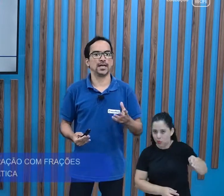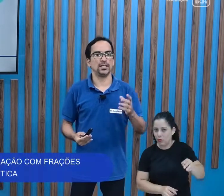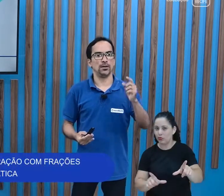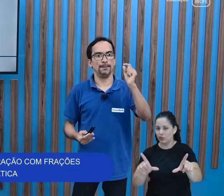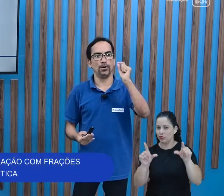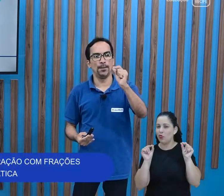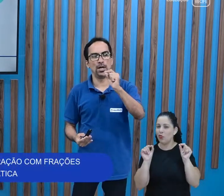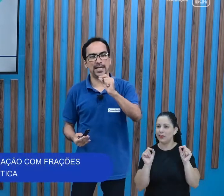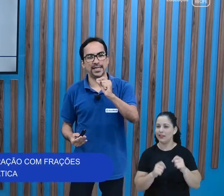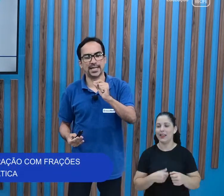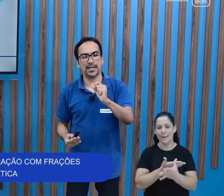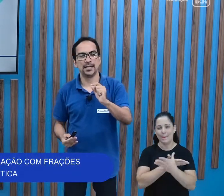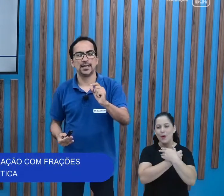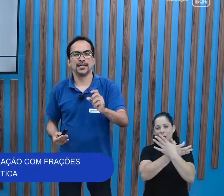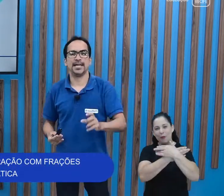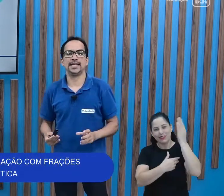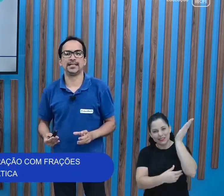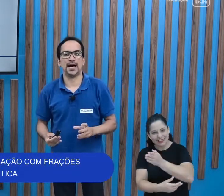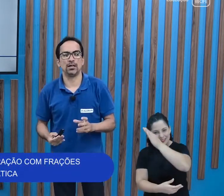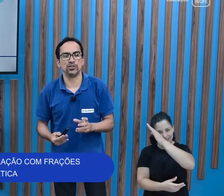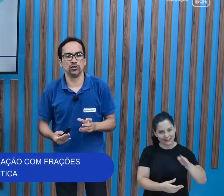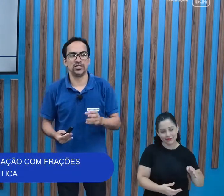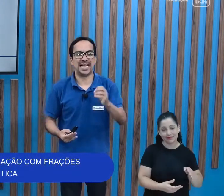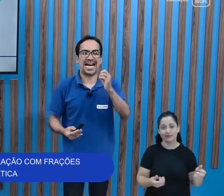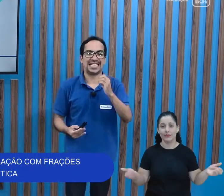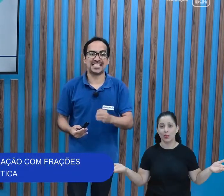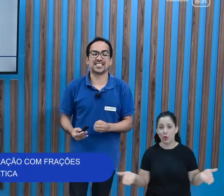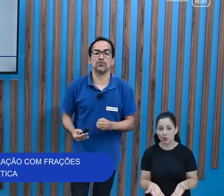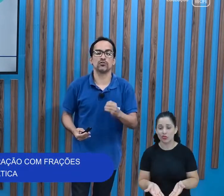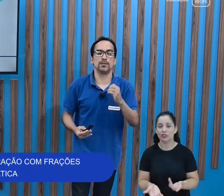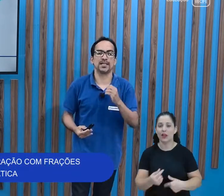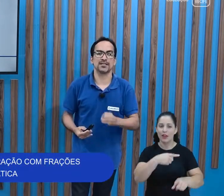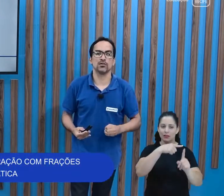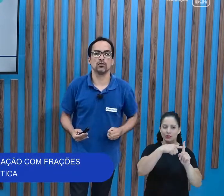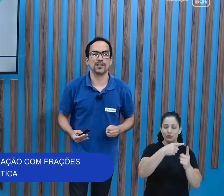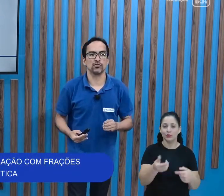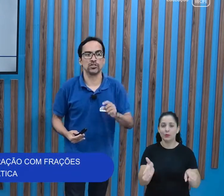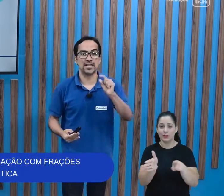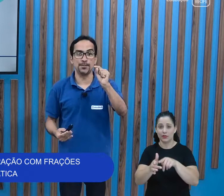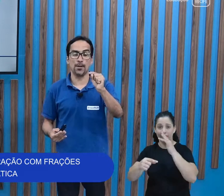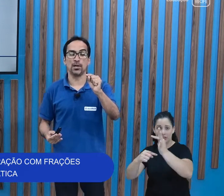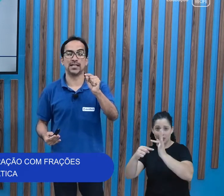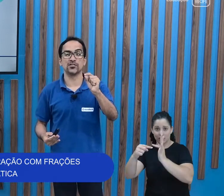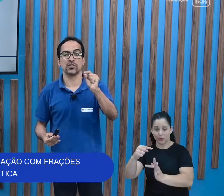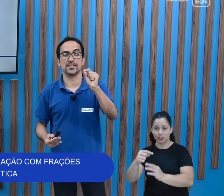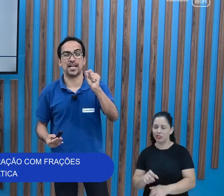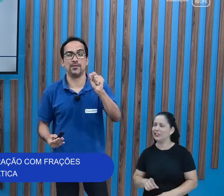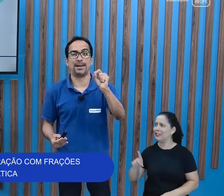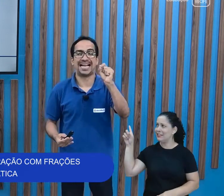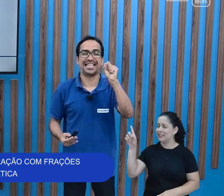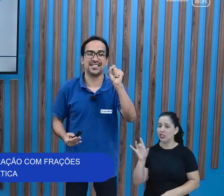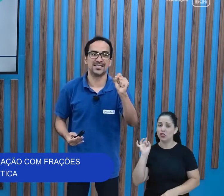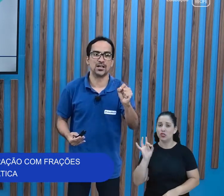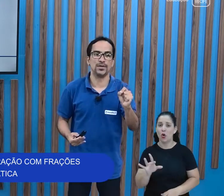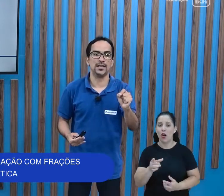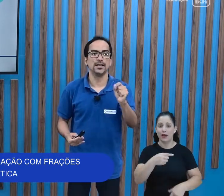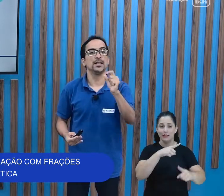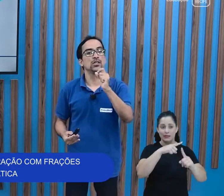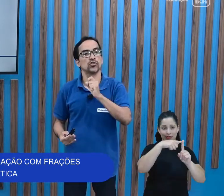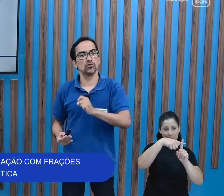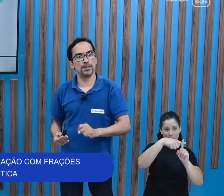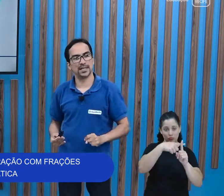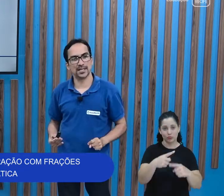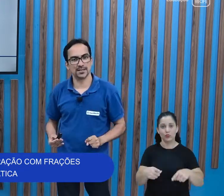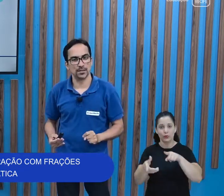Vou colocar aqui, Borboleta. E aí, na aula de hoje, de adição e subtração com frações. Esse borboleta só serve para adição e